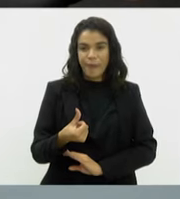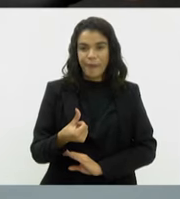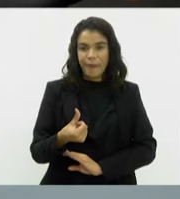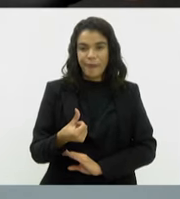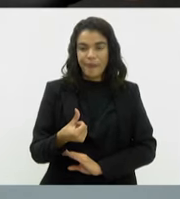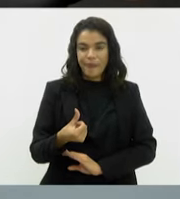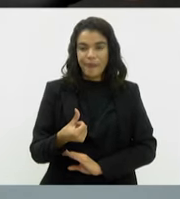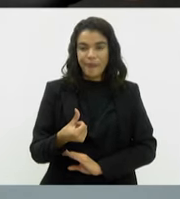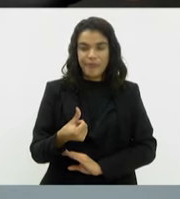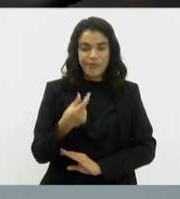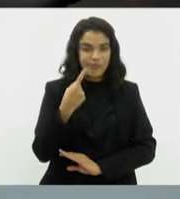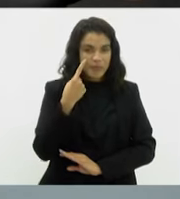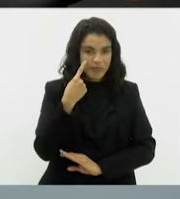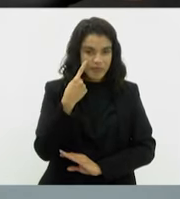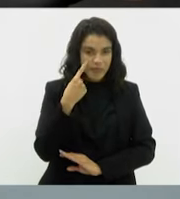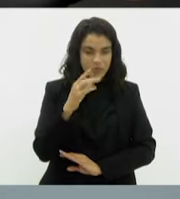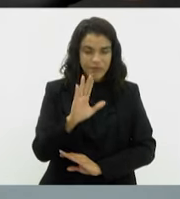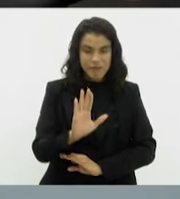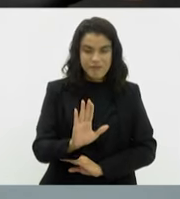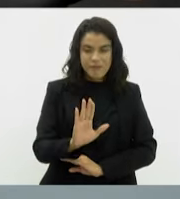Deixa eu pegar aqui o projeto para dizer.